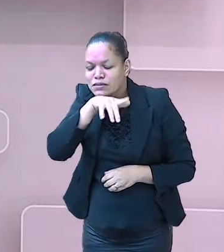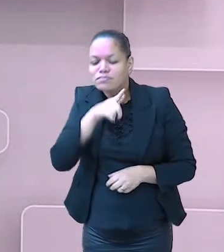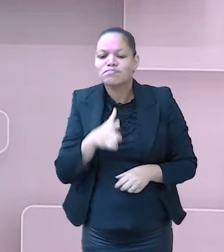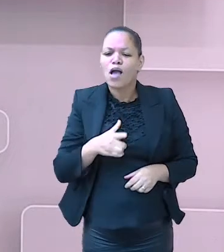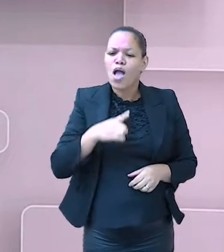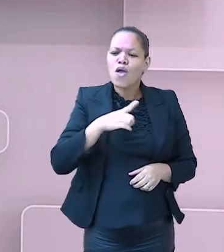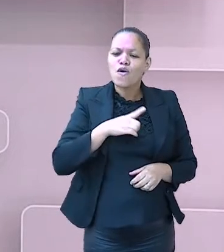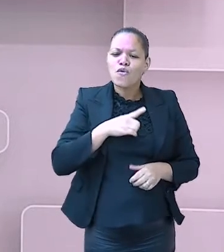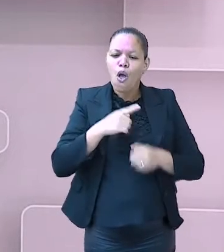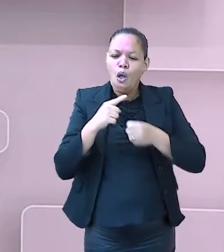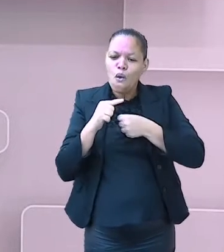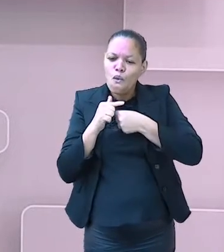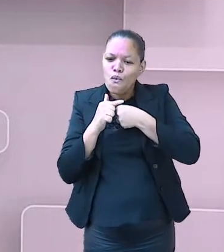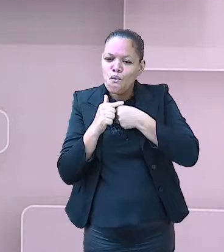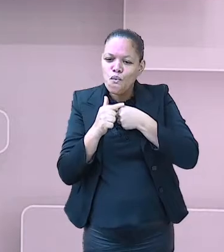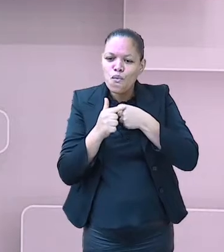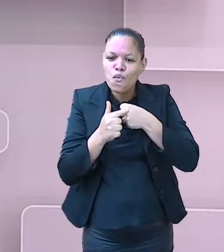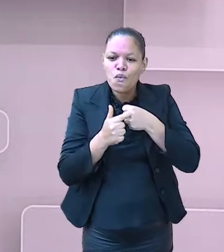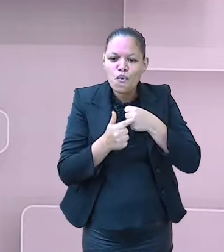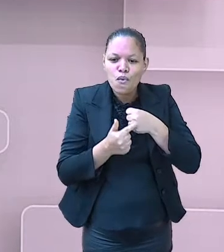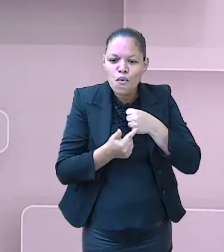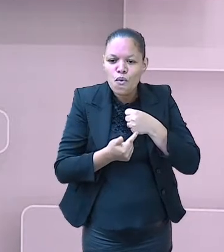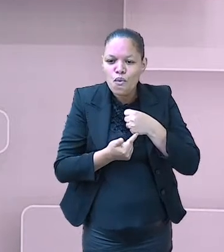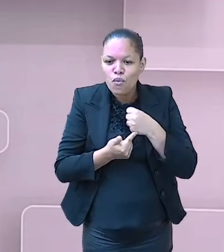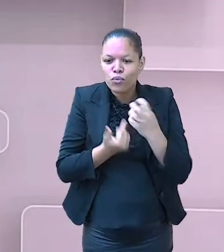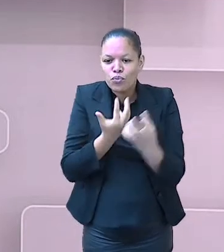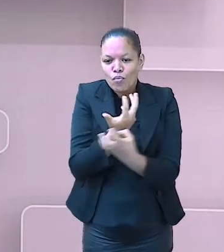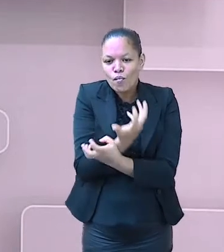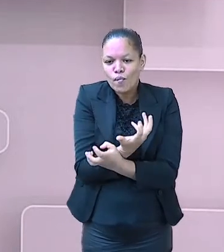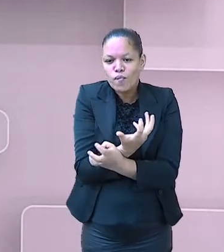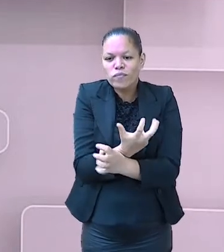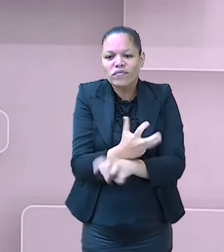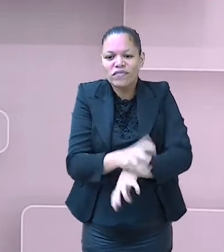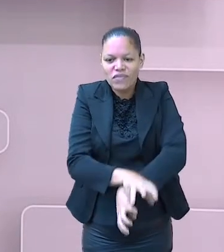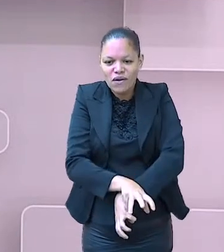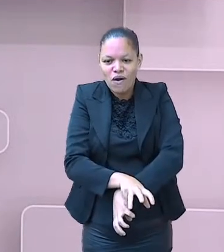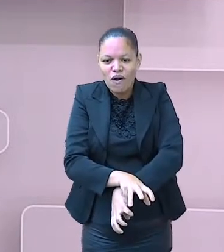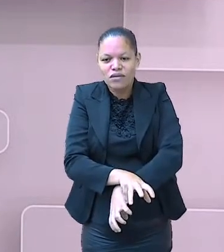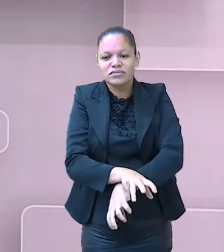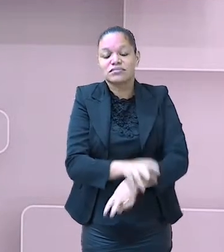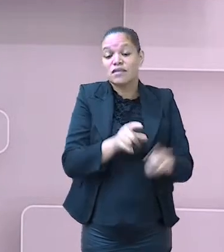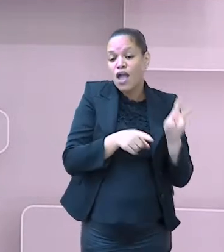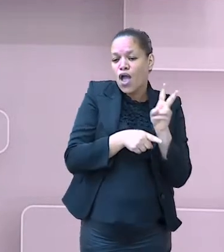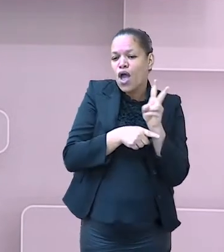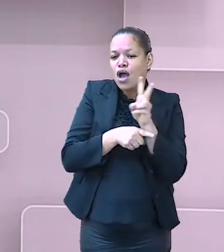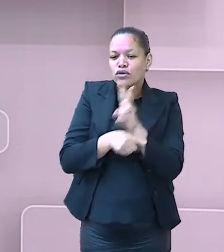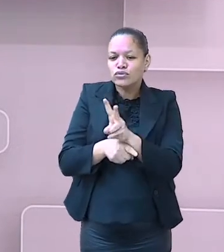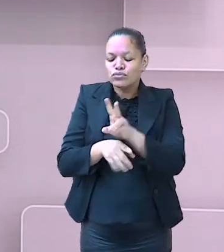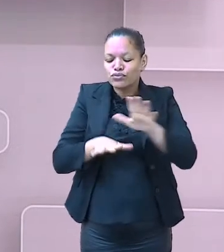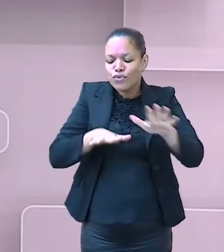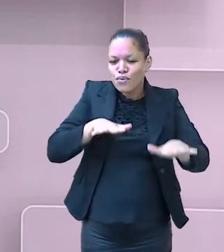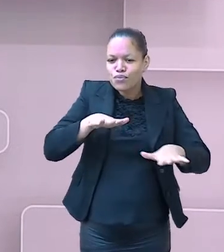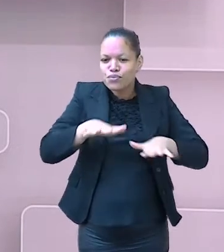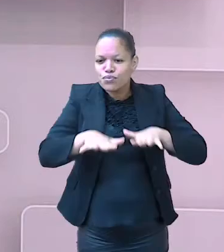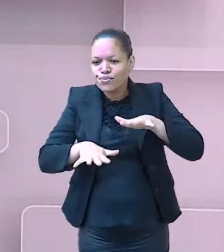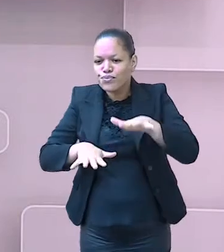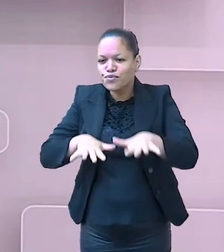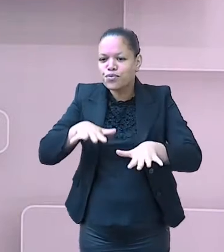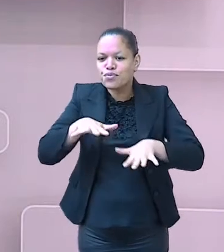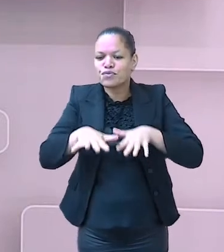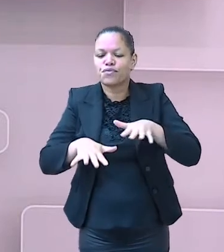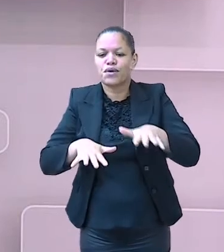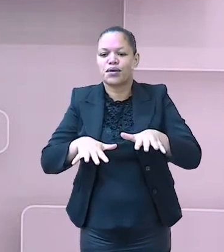que ajuda aí no equilíbrio e na locomoção, tá? Ajudando nos movimentos.